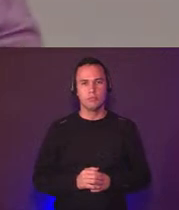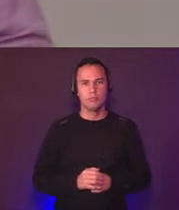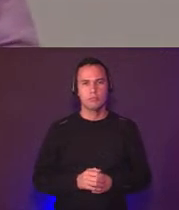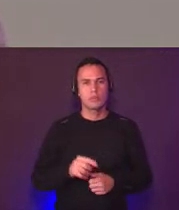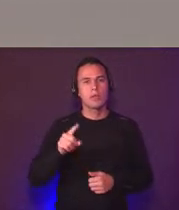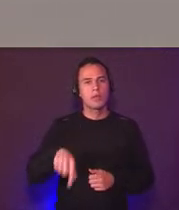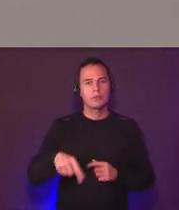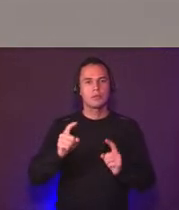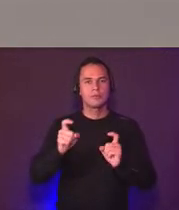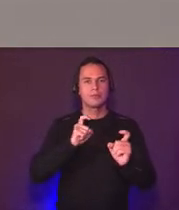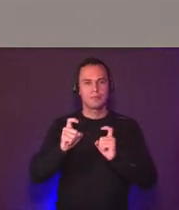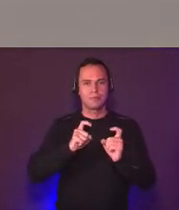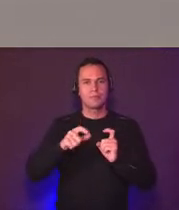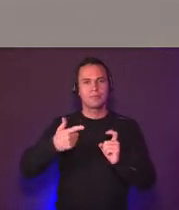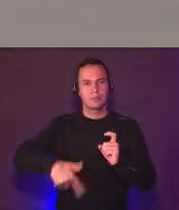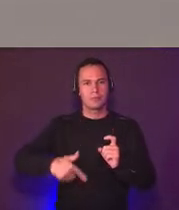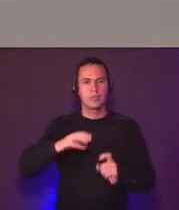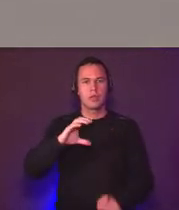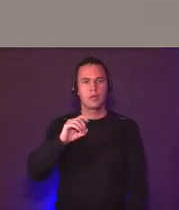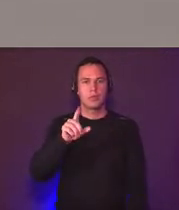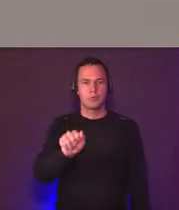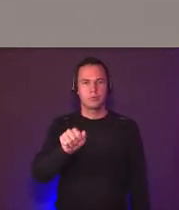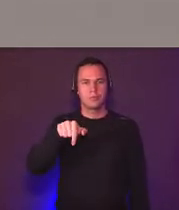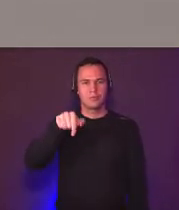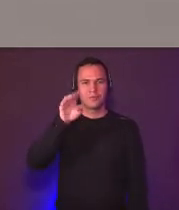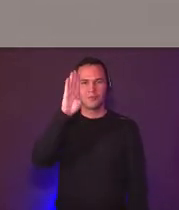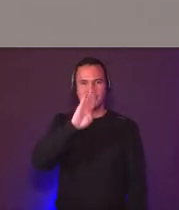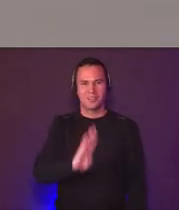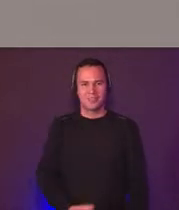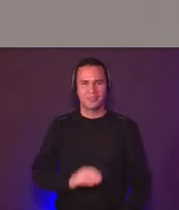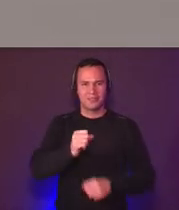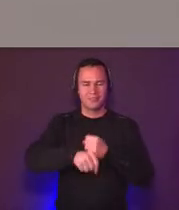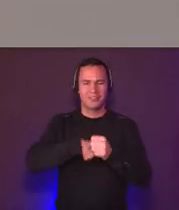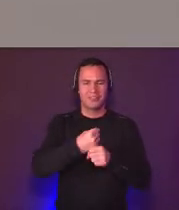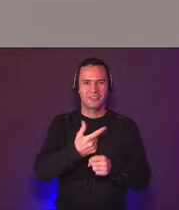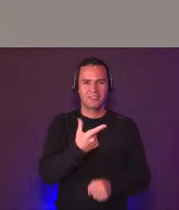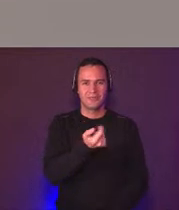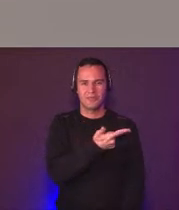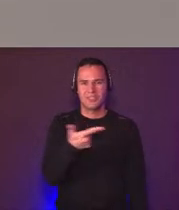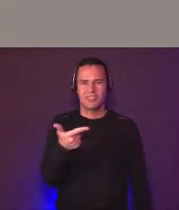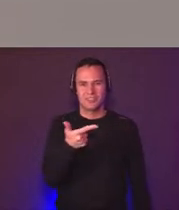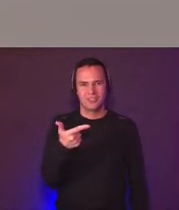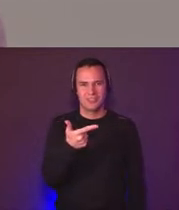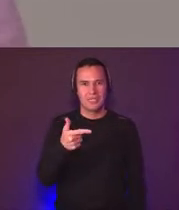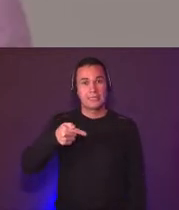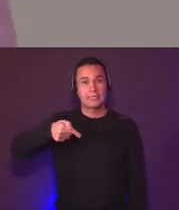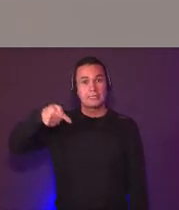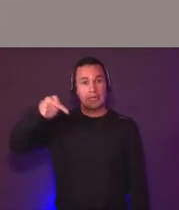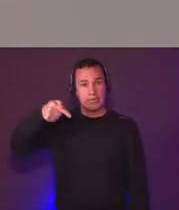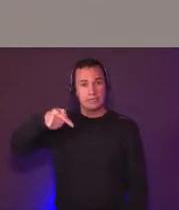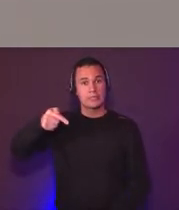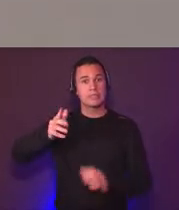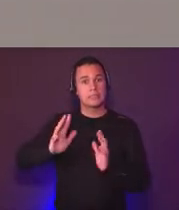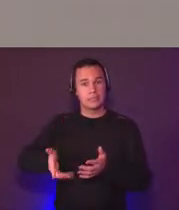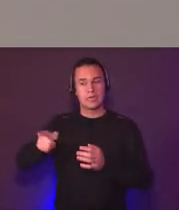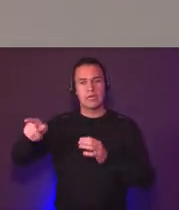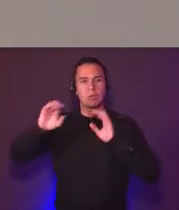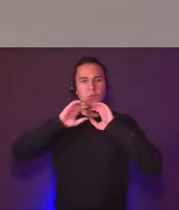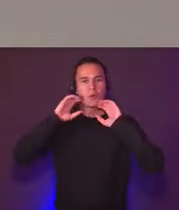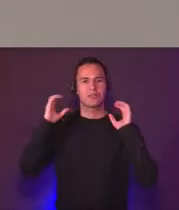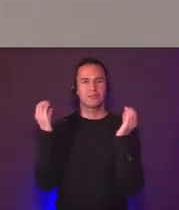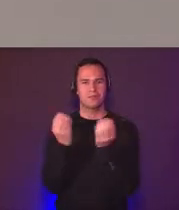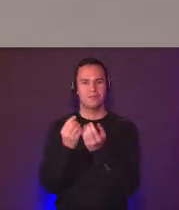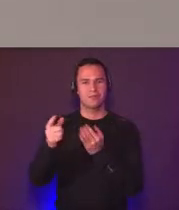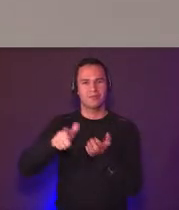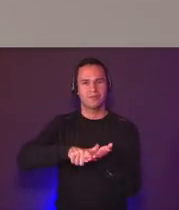Essa é mais uma sessão do Coda.Br 2022, a sétima edição da Conferência Brasileira